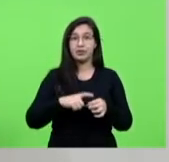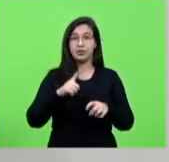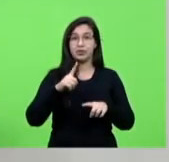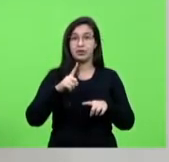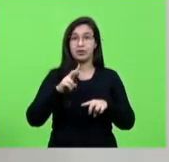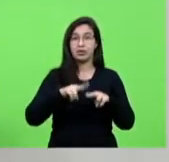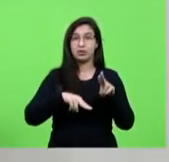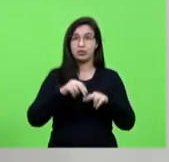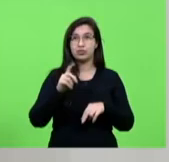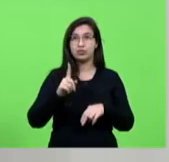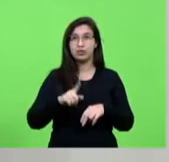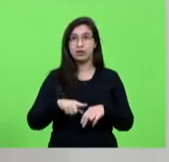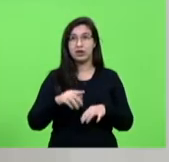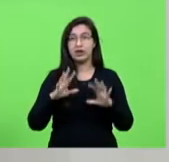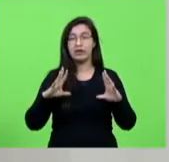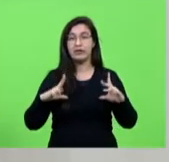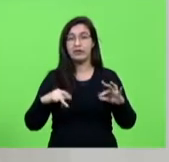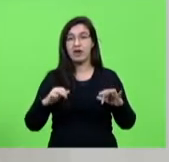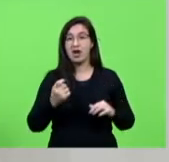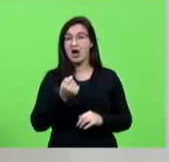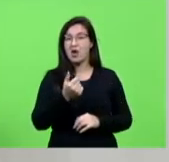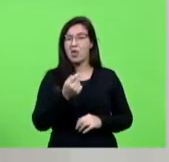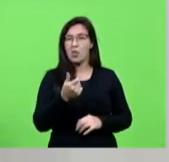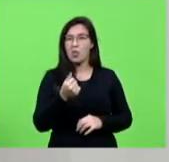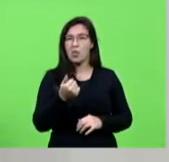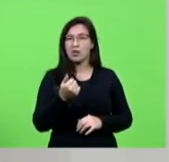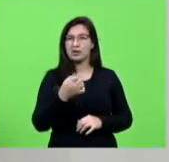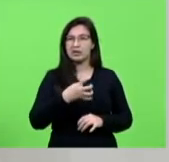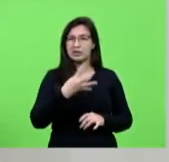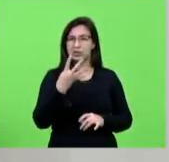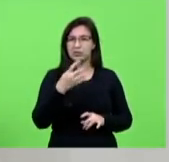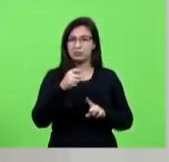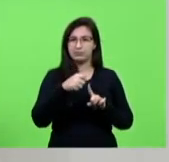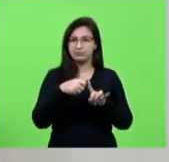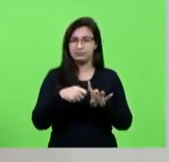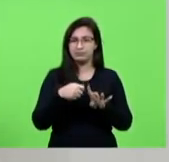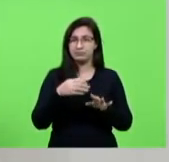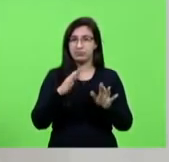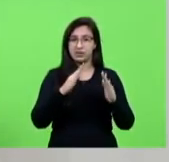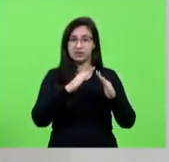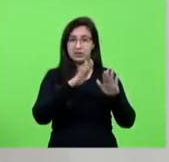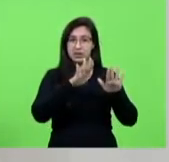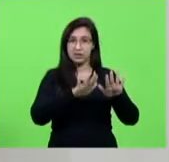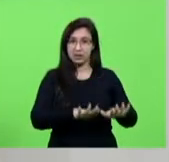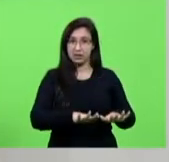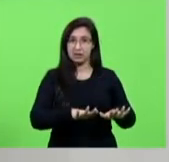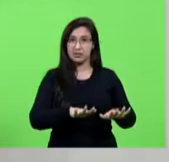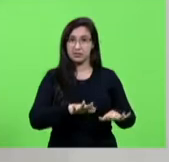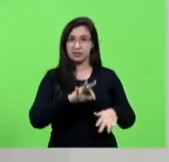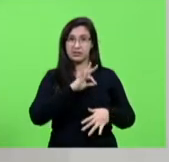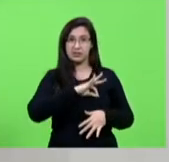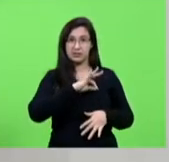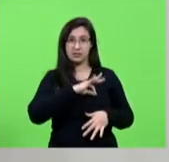férias, mas ficaram quase 4 meses em casa, recebendo integralmente, e querem férias.